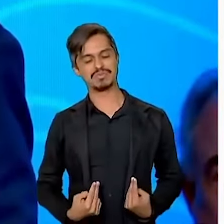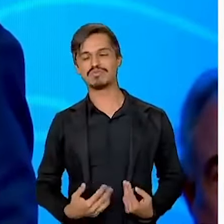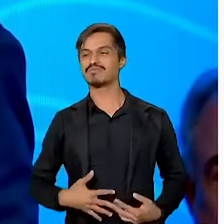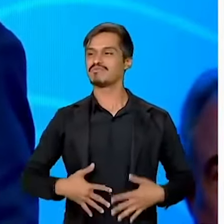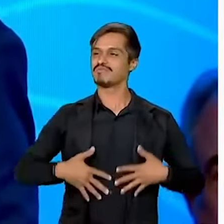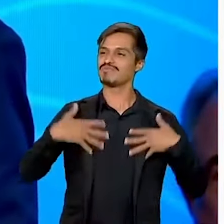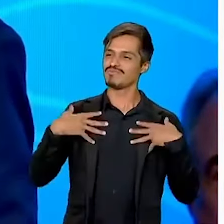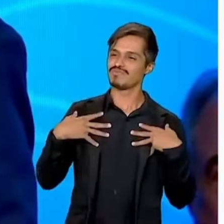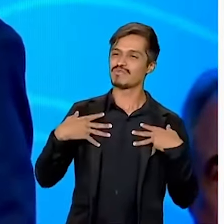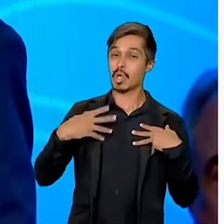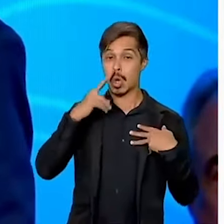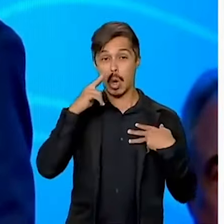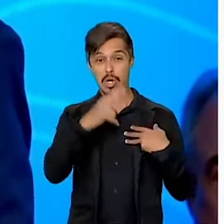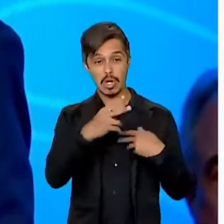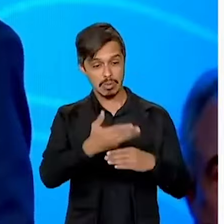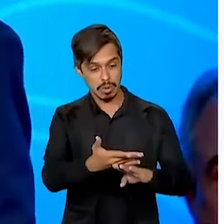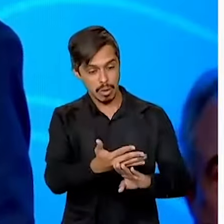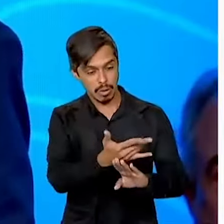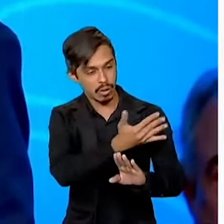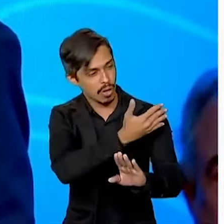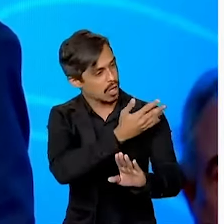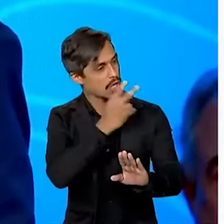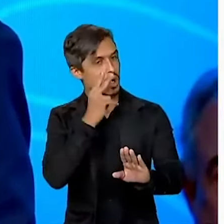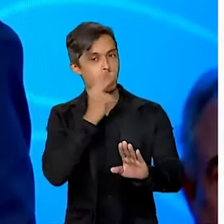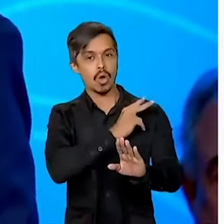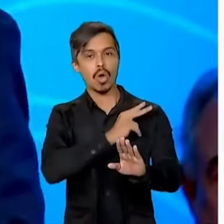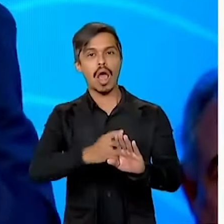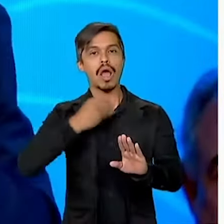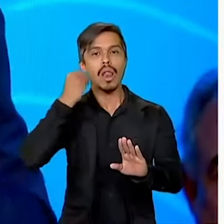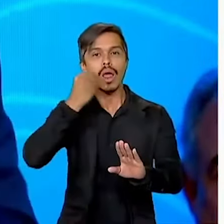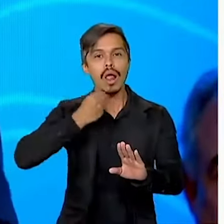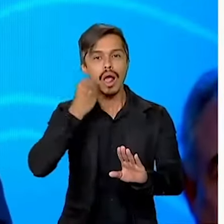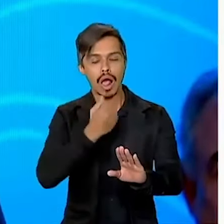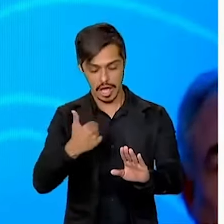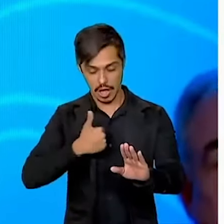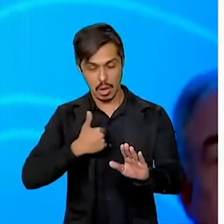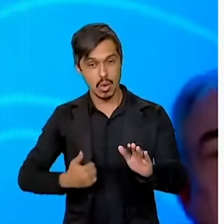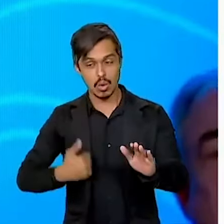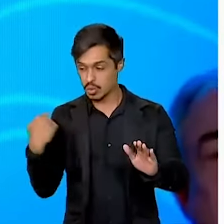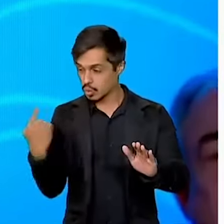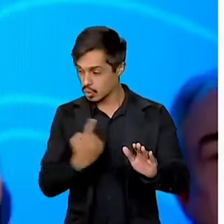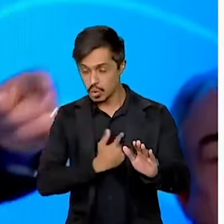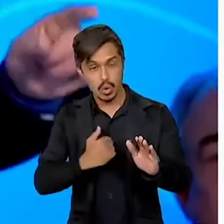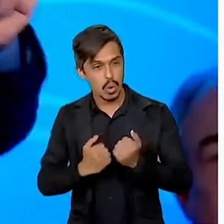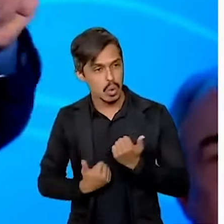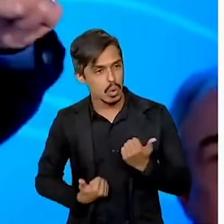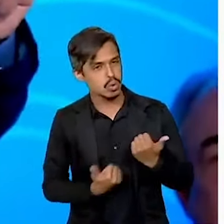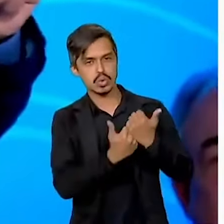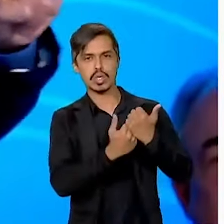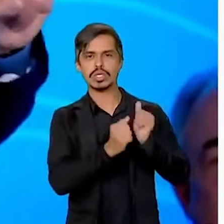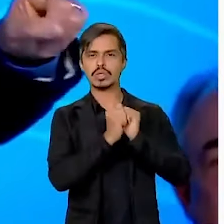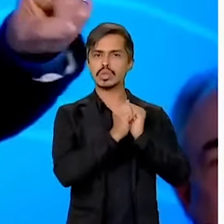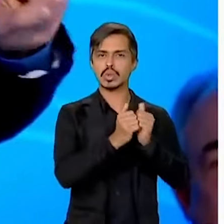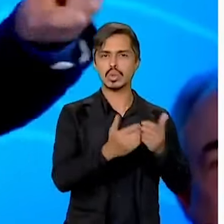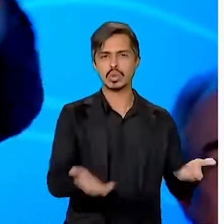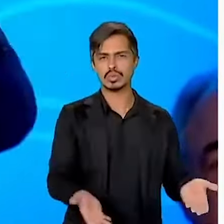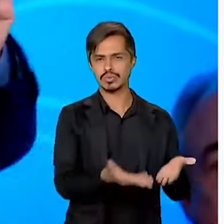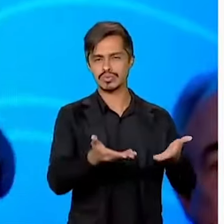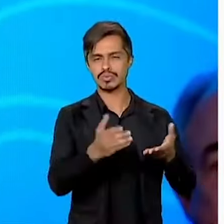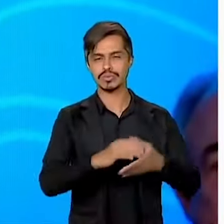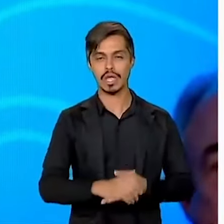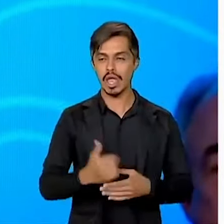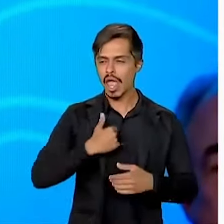trás e ver o que, que a gente conseguiu construir. O que, que a gente conseguiu produzir. Eu hoje, quando estava abraçando